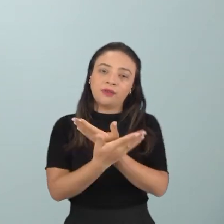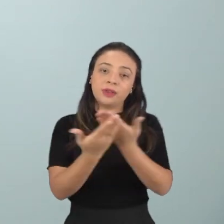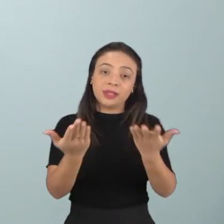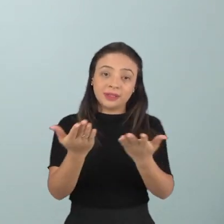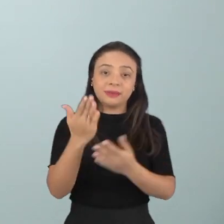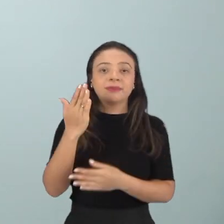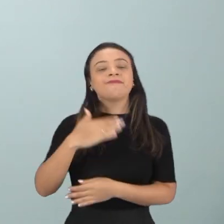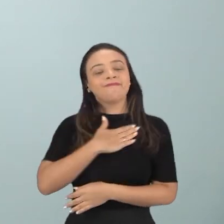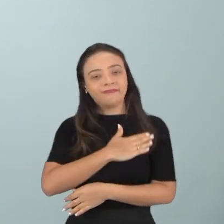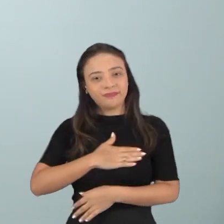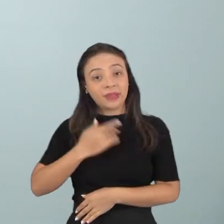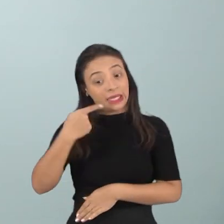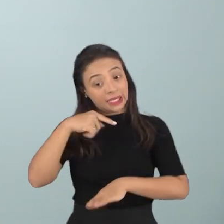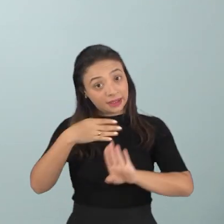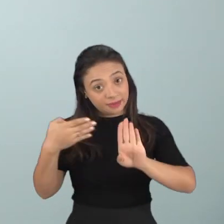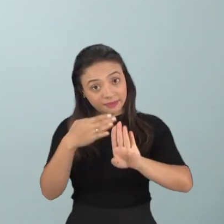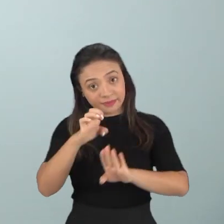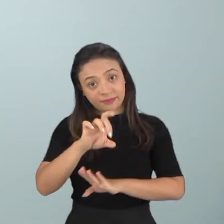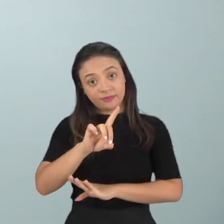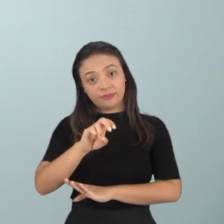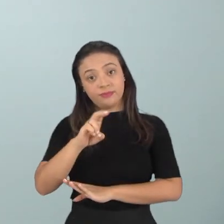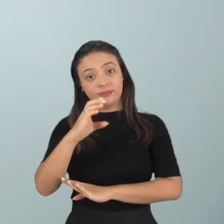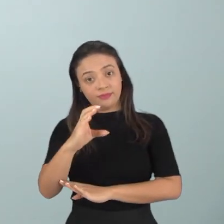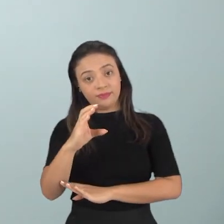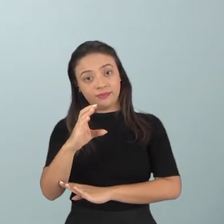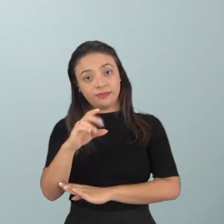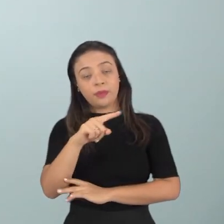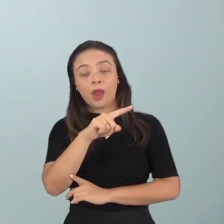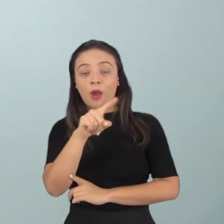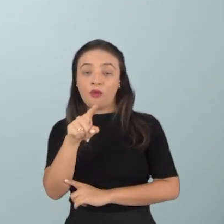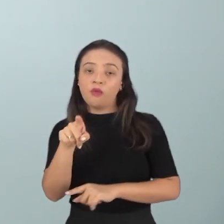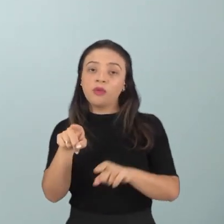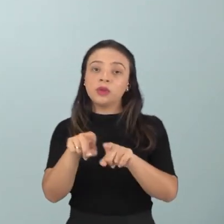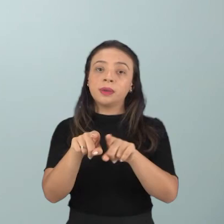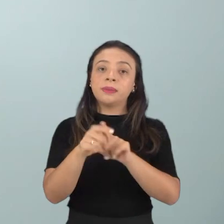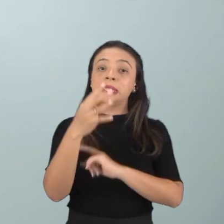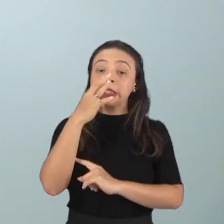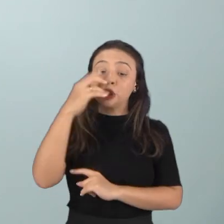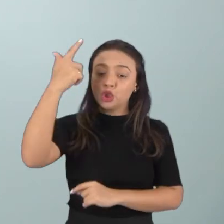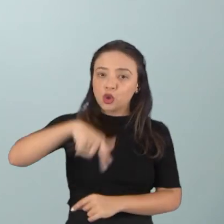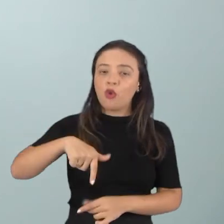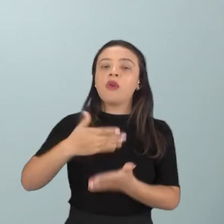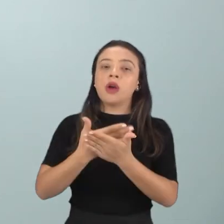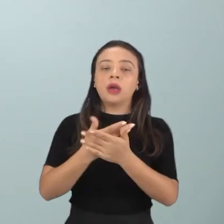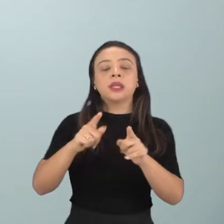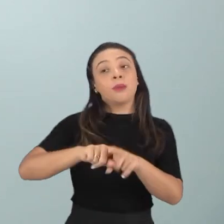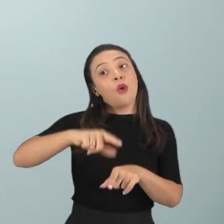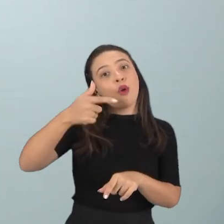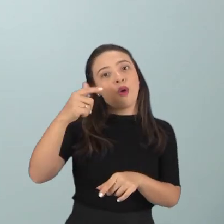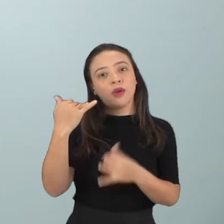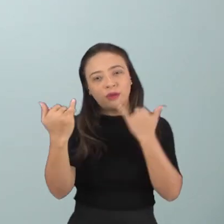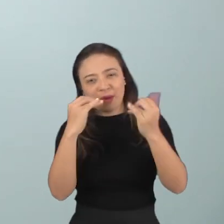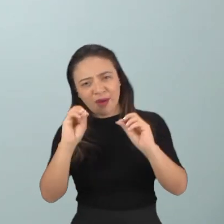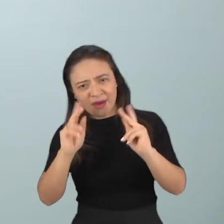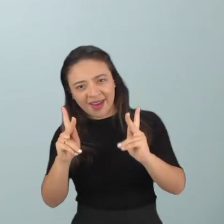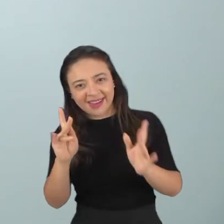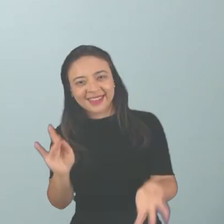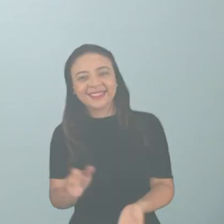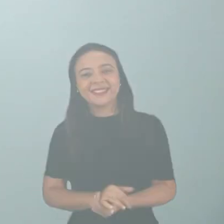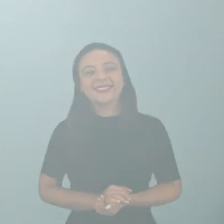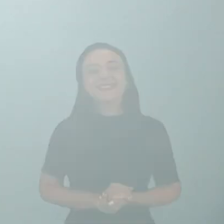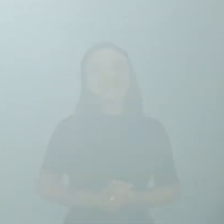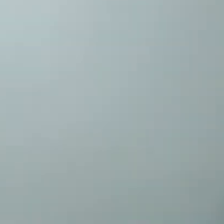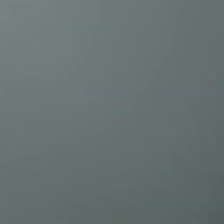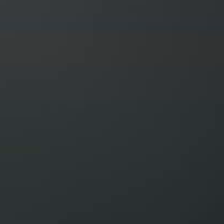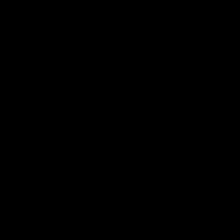gostado não esqueçam de acessar a plataforma eduque para acessar essa aula novamente e outros conteúdos também ok See